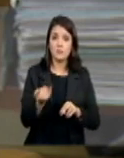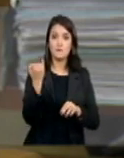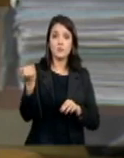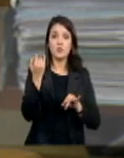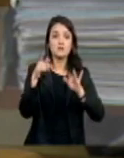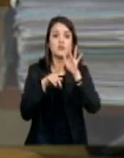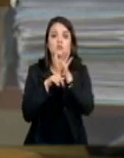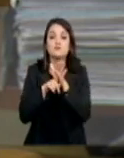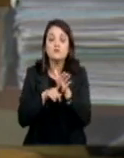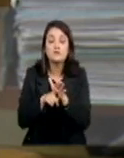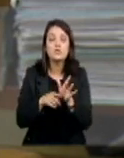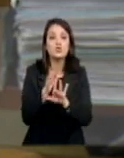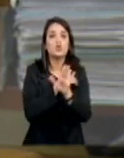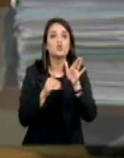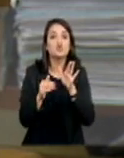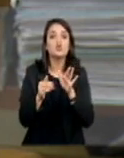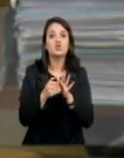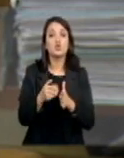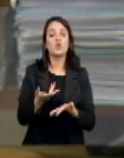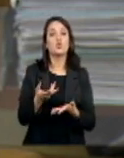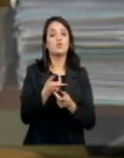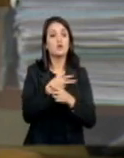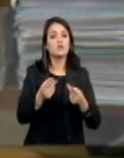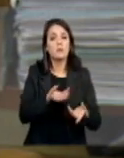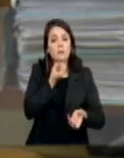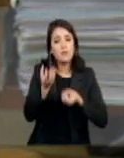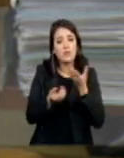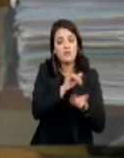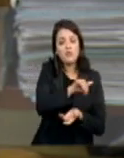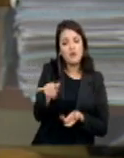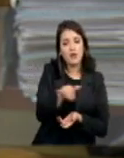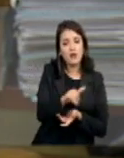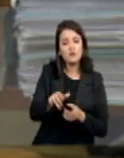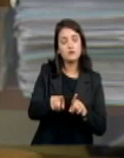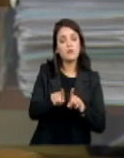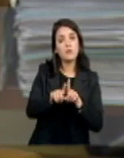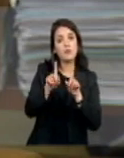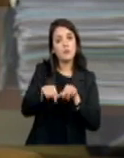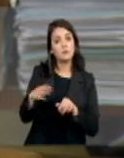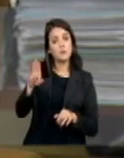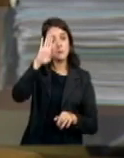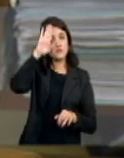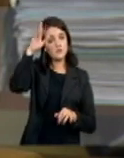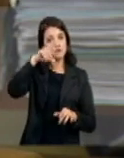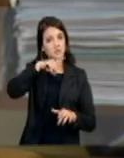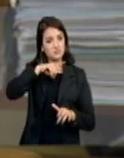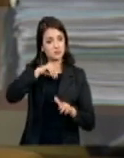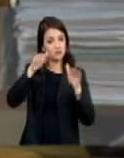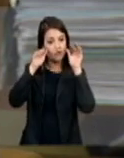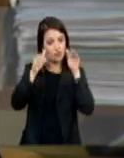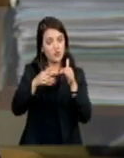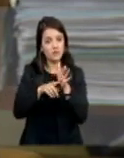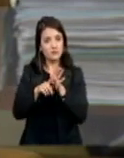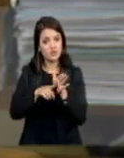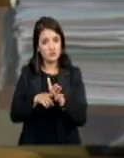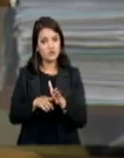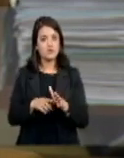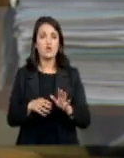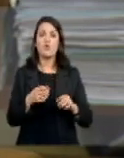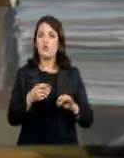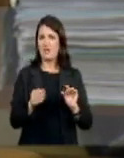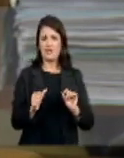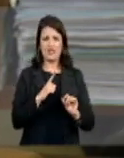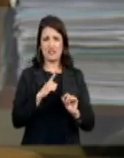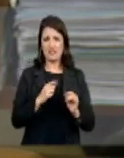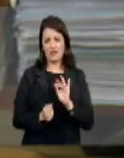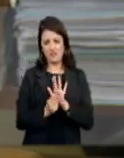relatados com o conseqüente necessário aprofundamento da investigação estatal faço aqui uma série de concessões é isso a